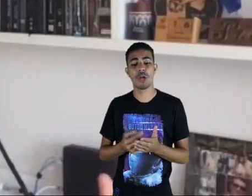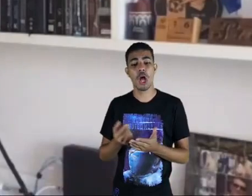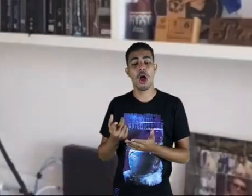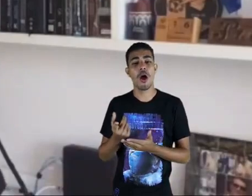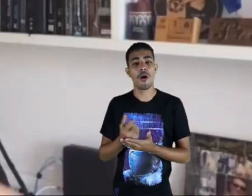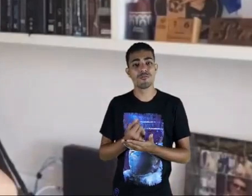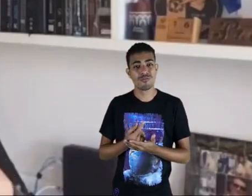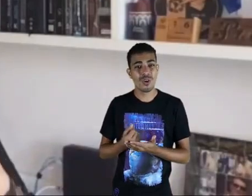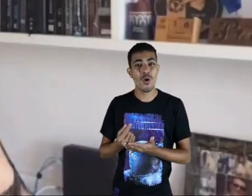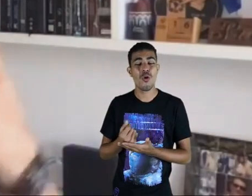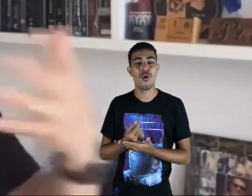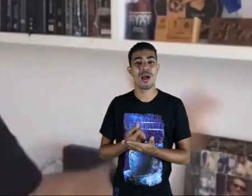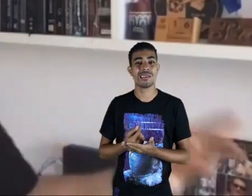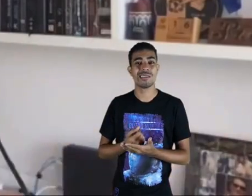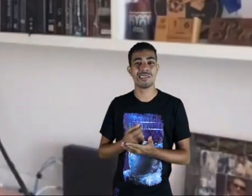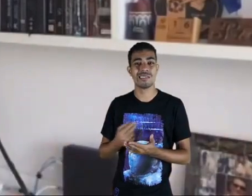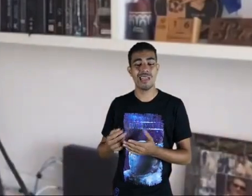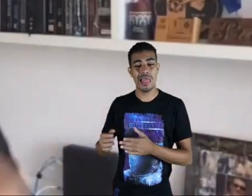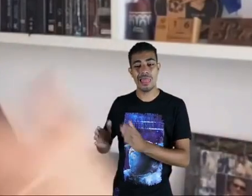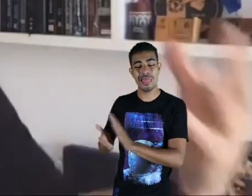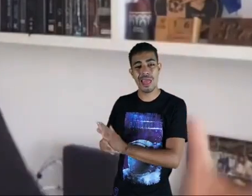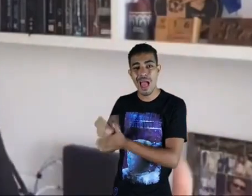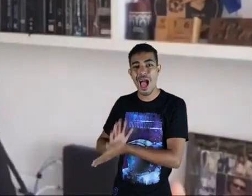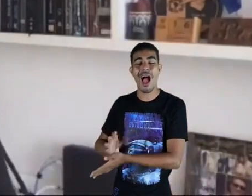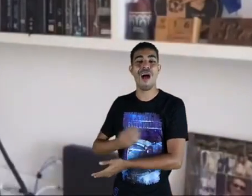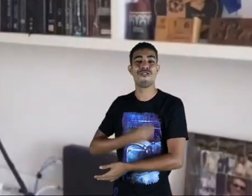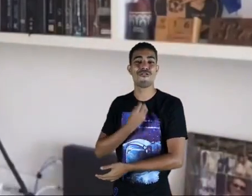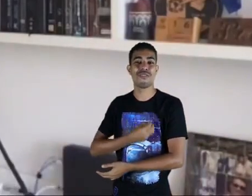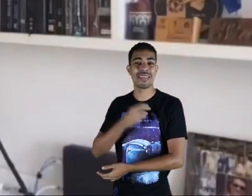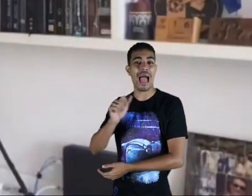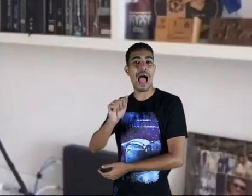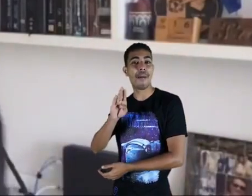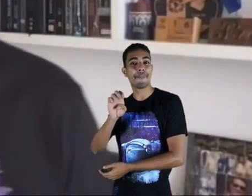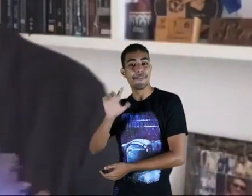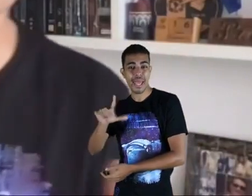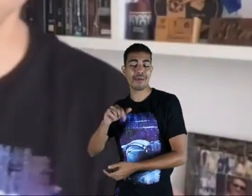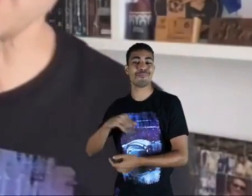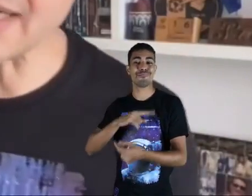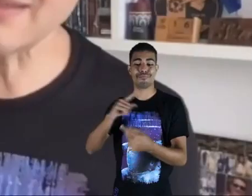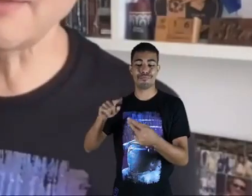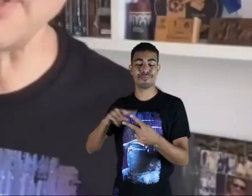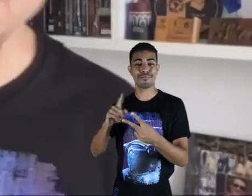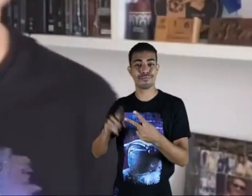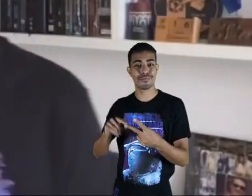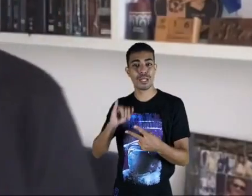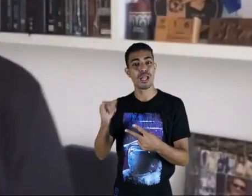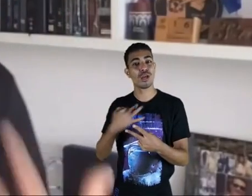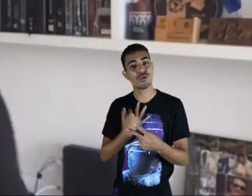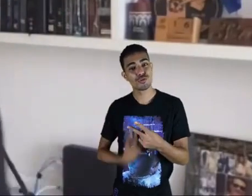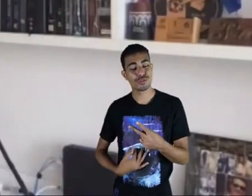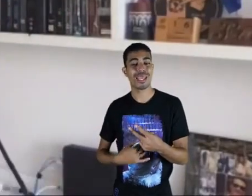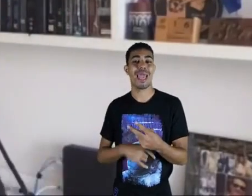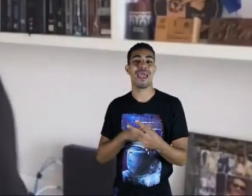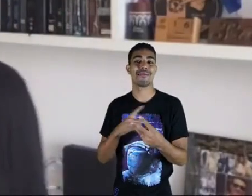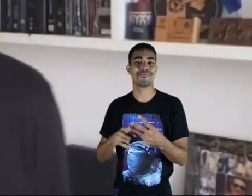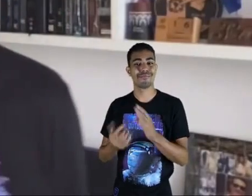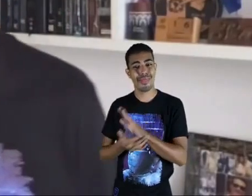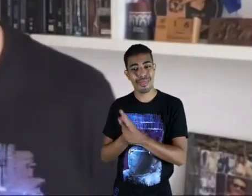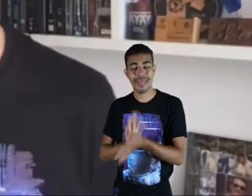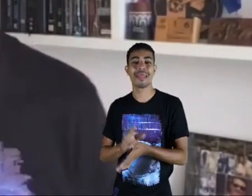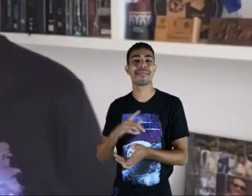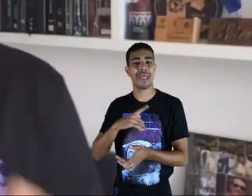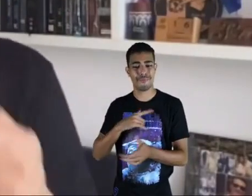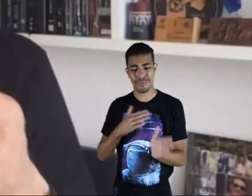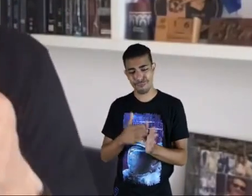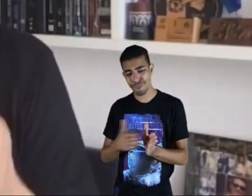José, como custou para Moisés, e pode custar para cada um de vocês. Vocês certamente teriam histórias para